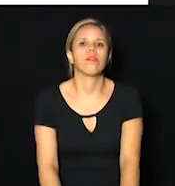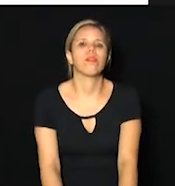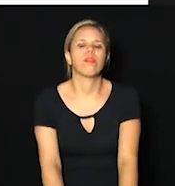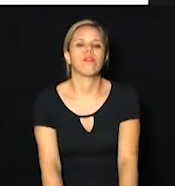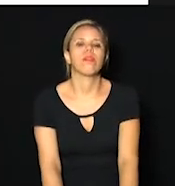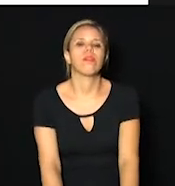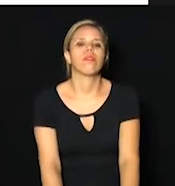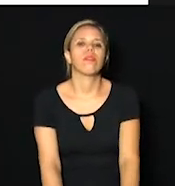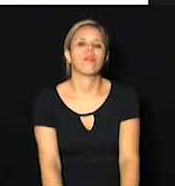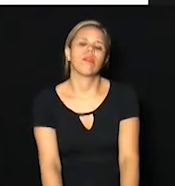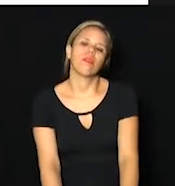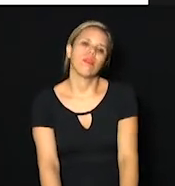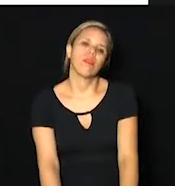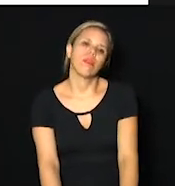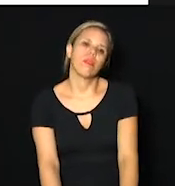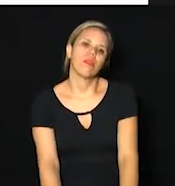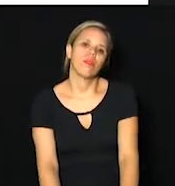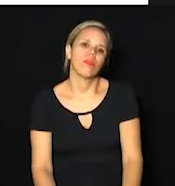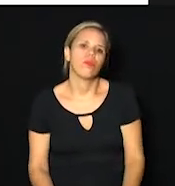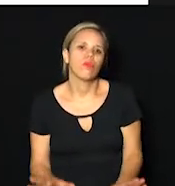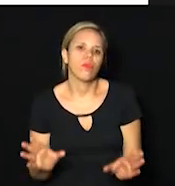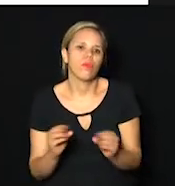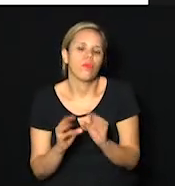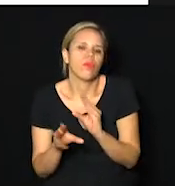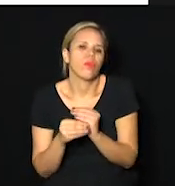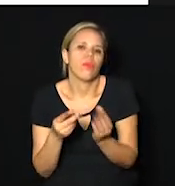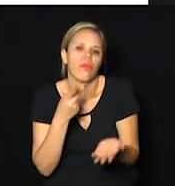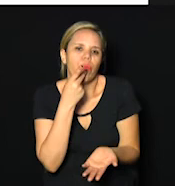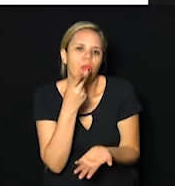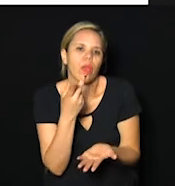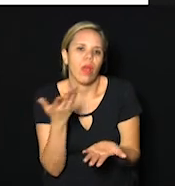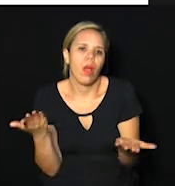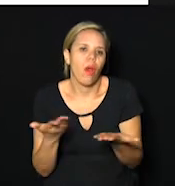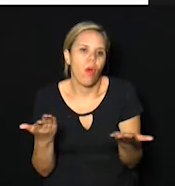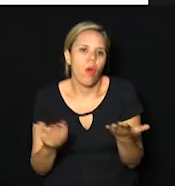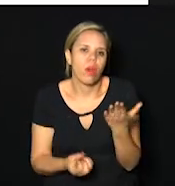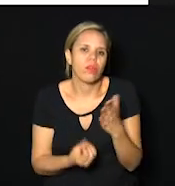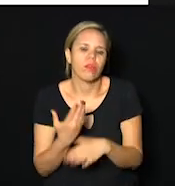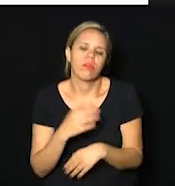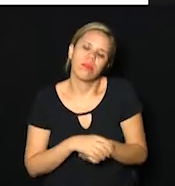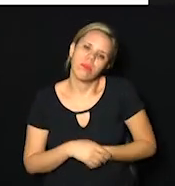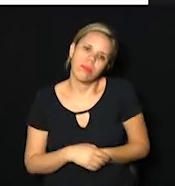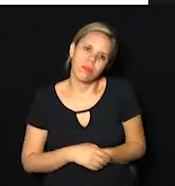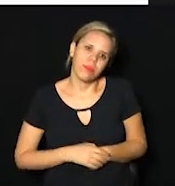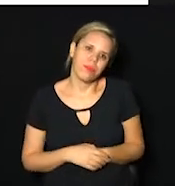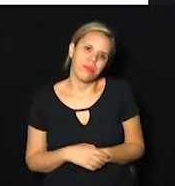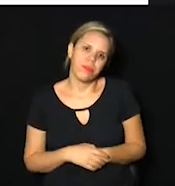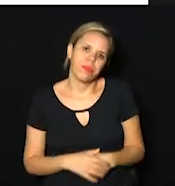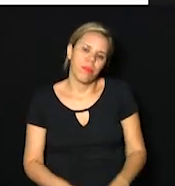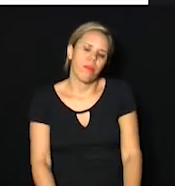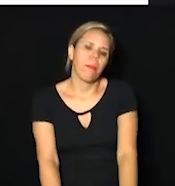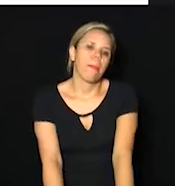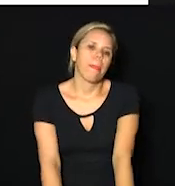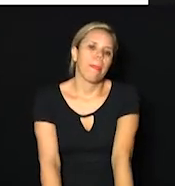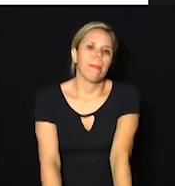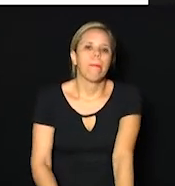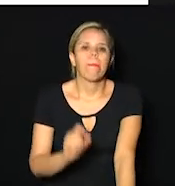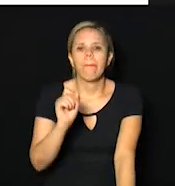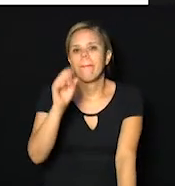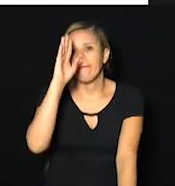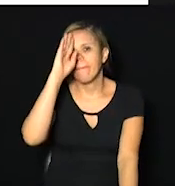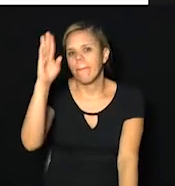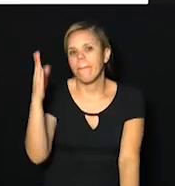Deixa eu falar um pouco sobre tudo isso nesse cenário que a gente está vivendo hoje, né? Uma coisa fundamental, principalmente com